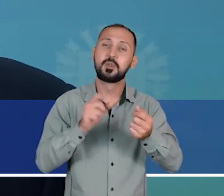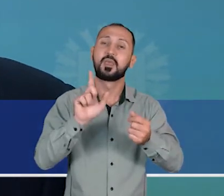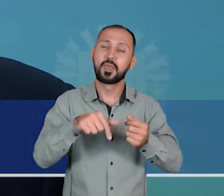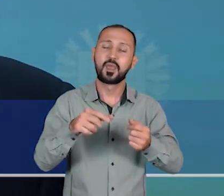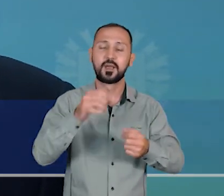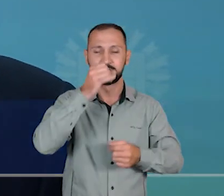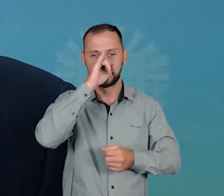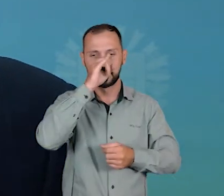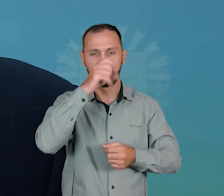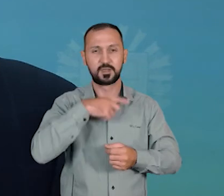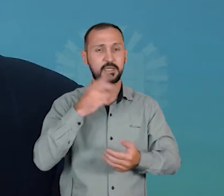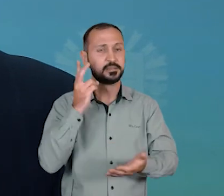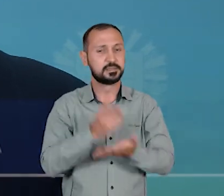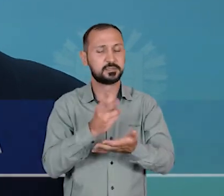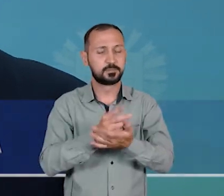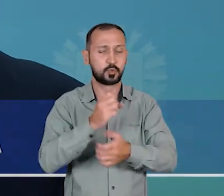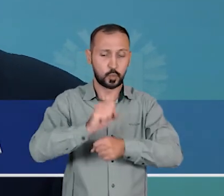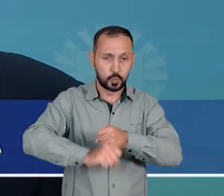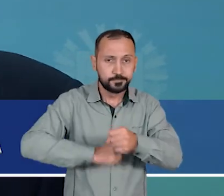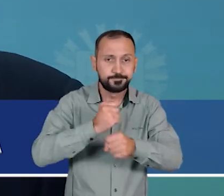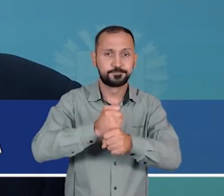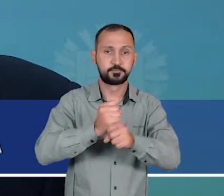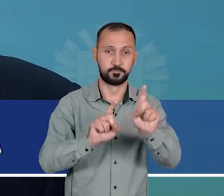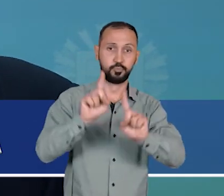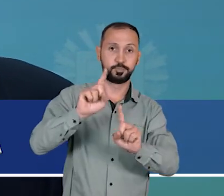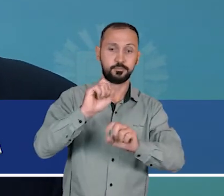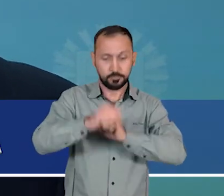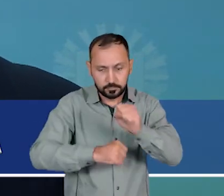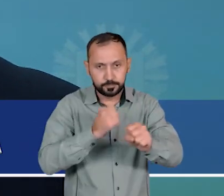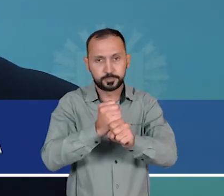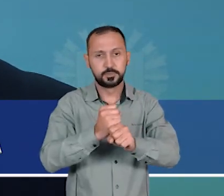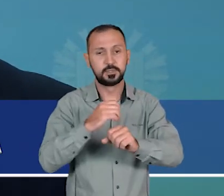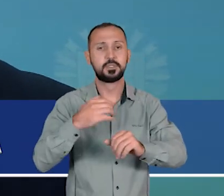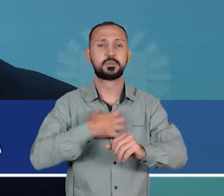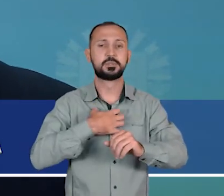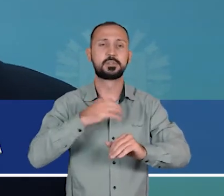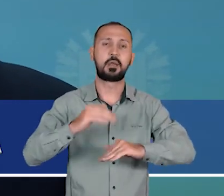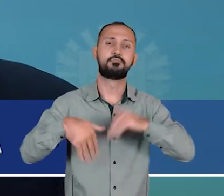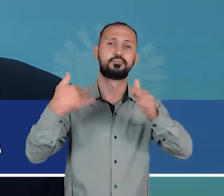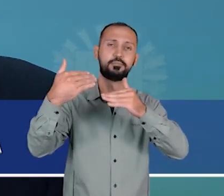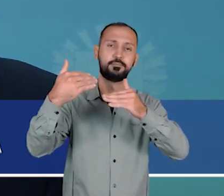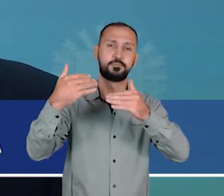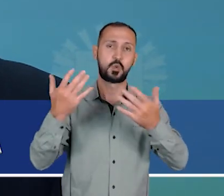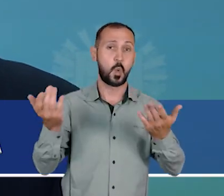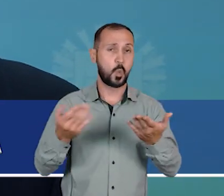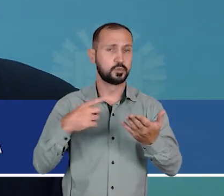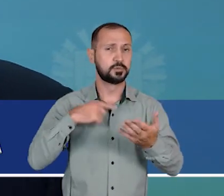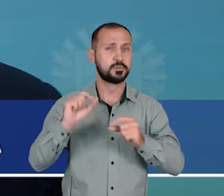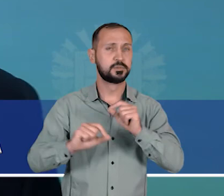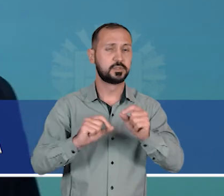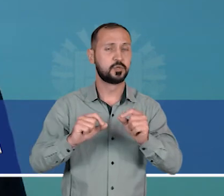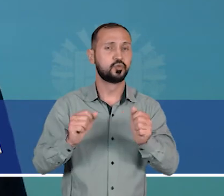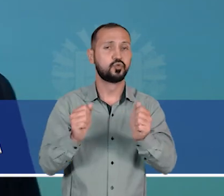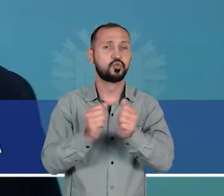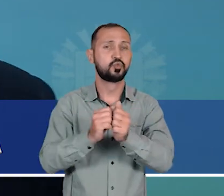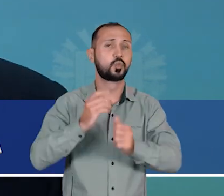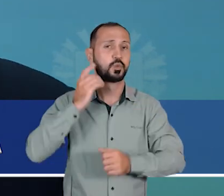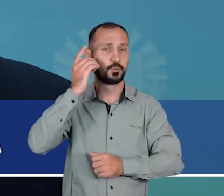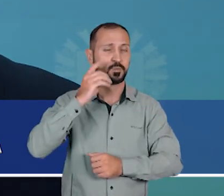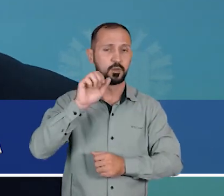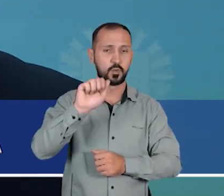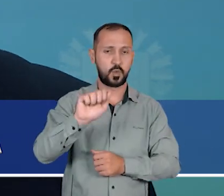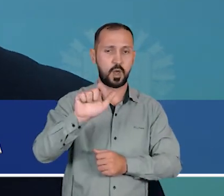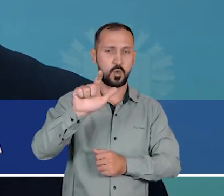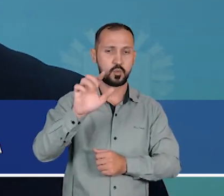que é uma atividade que tem a cada ano se destacado e se desenvolvido. Nós estamos hoje com o